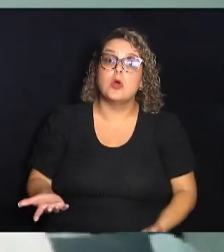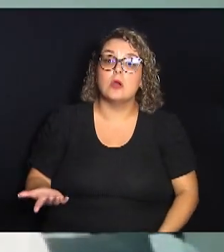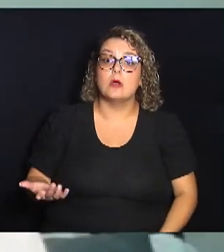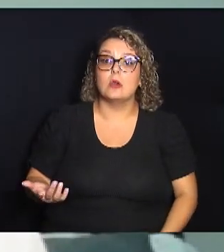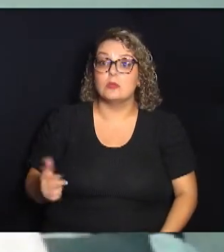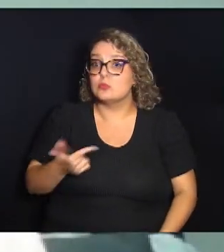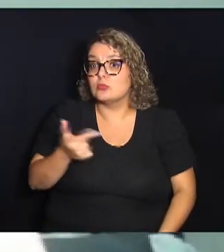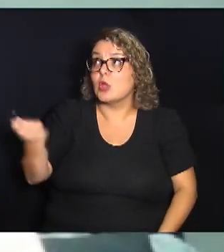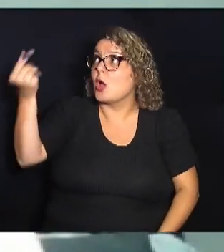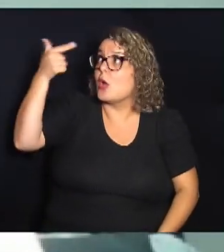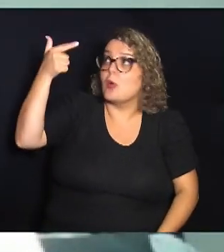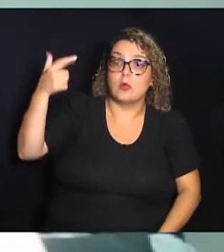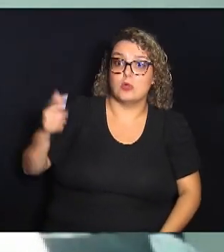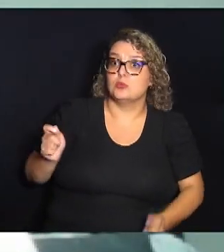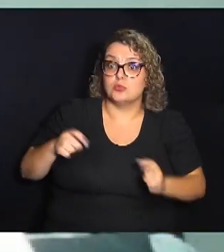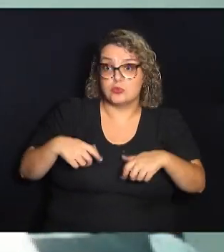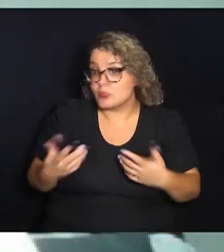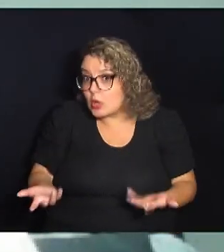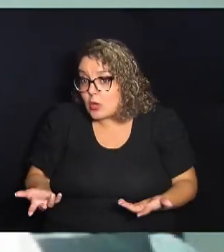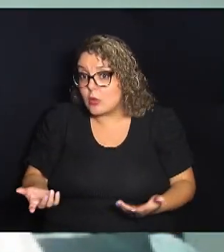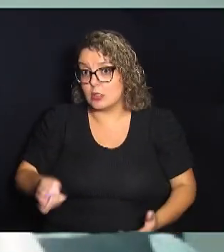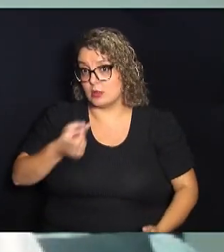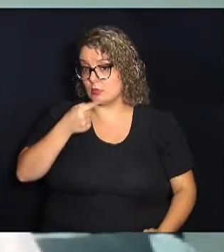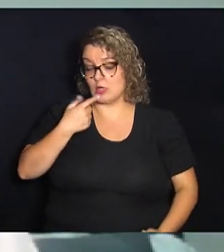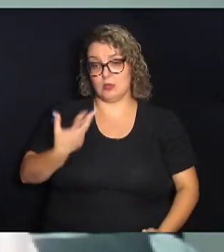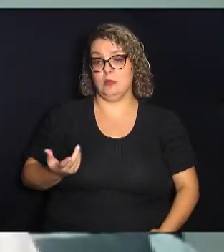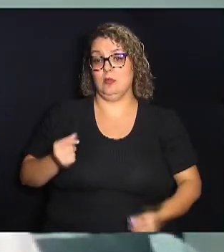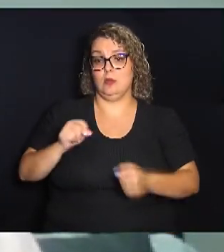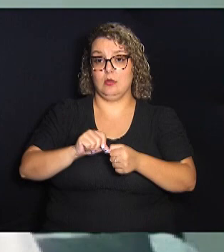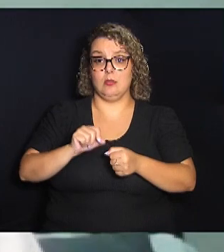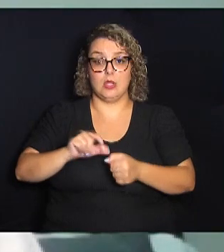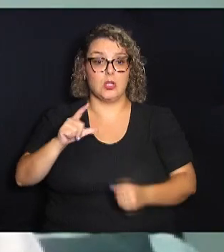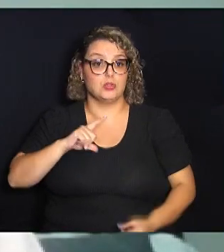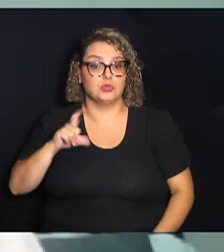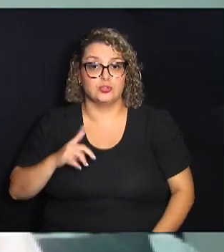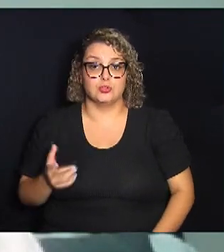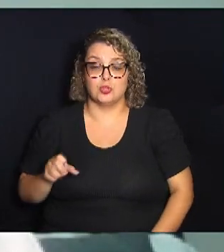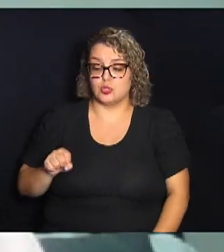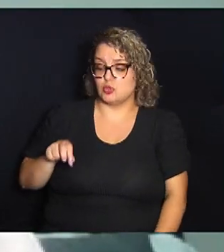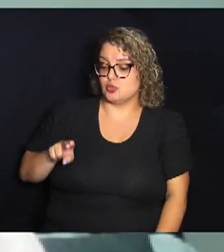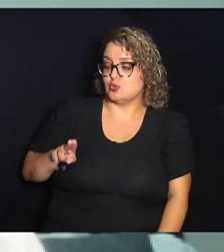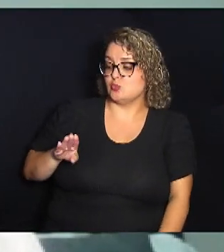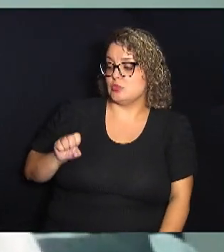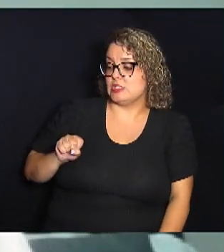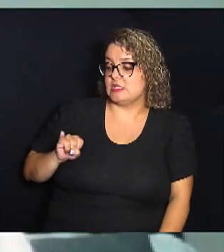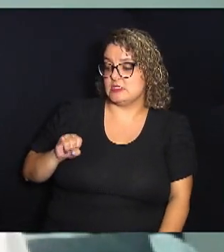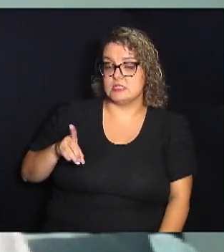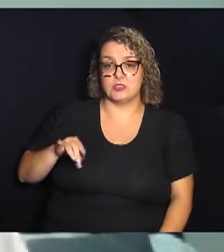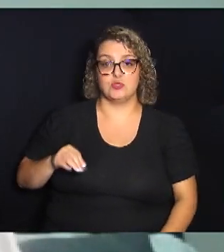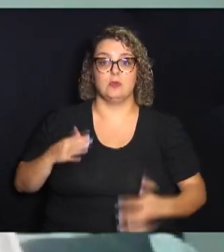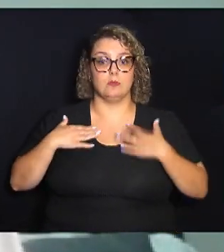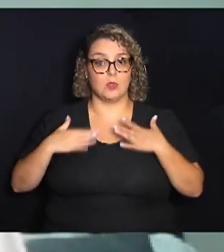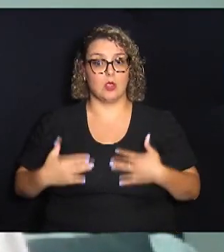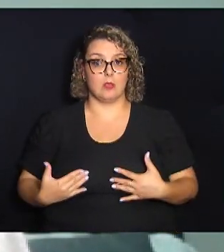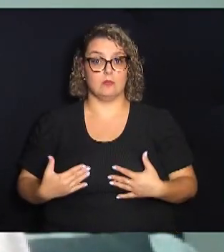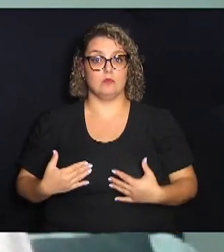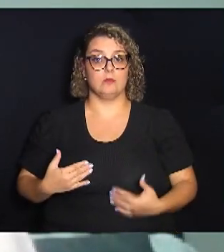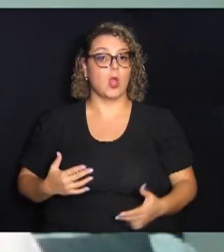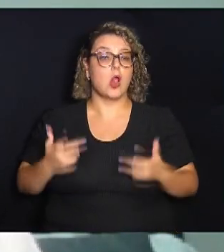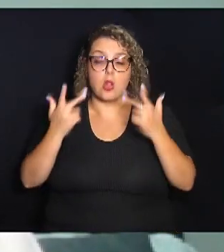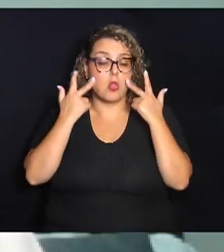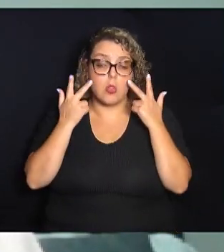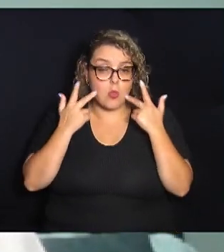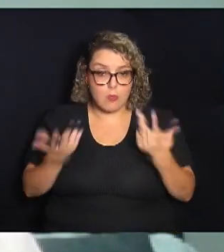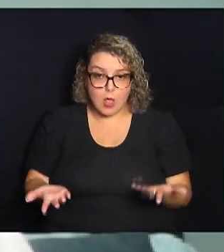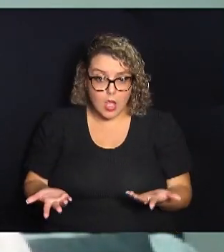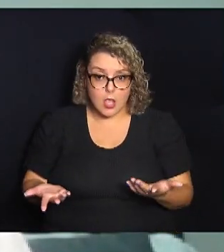dia, não tomo sol suficiente. Isso faz com que eu tenha subsídio para ter minhas funções biológicas totalmente normais.